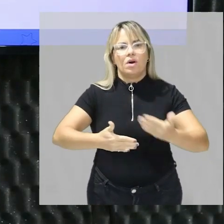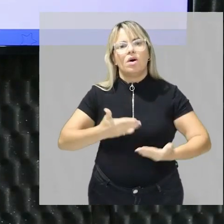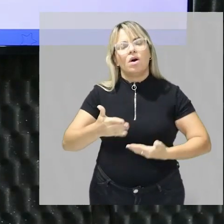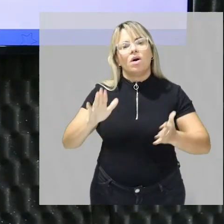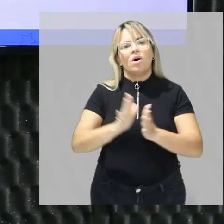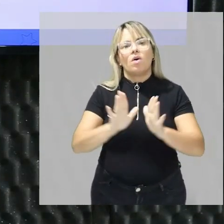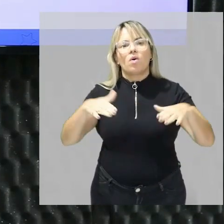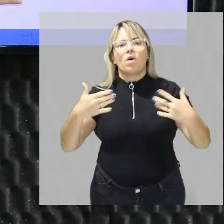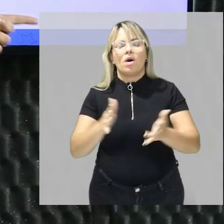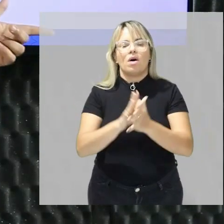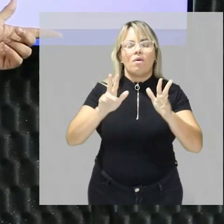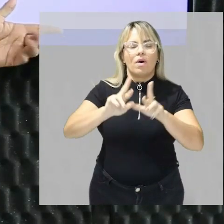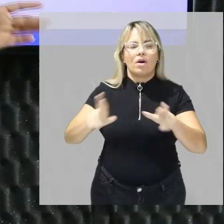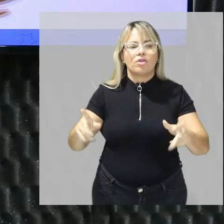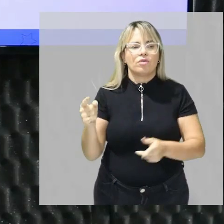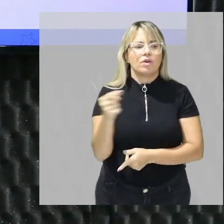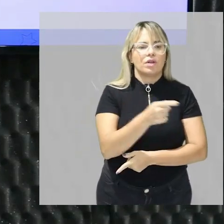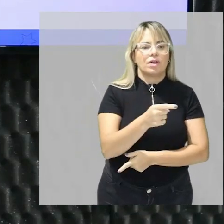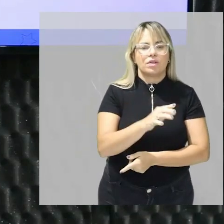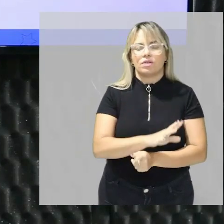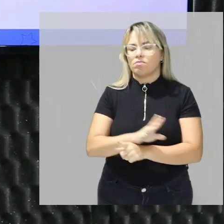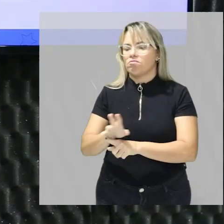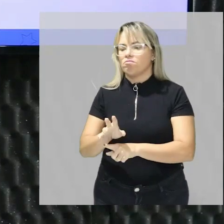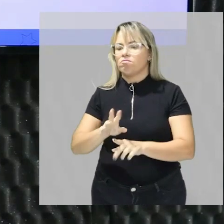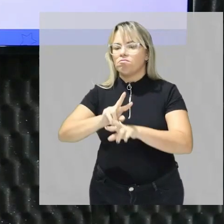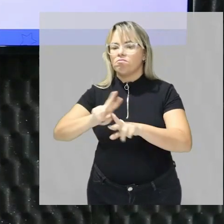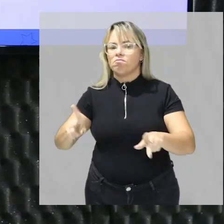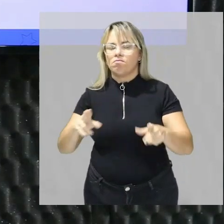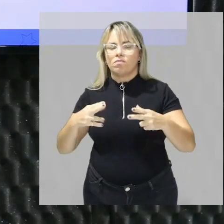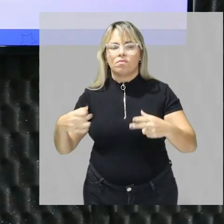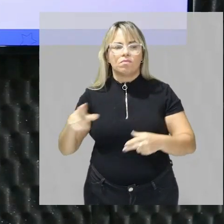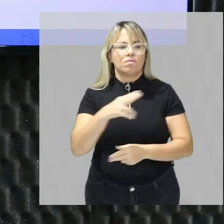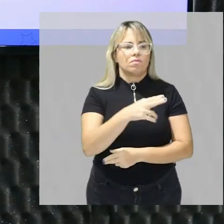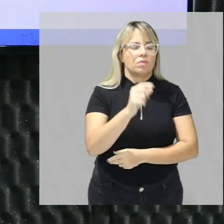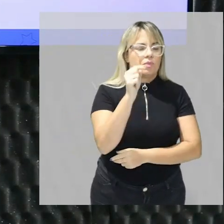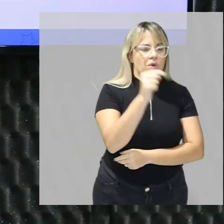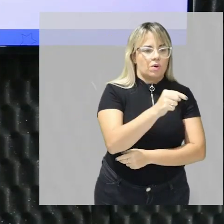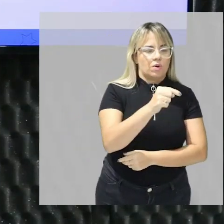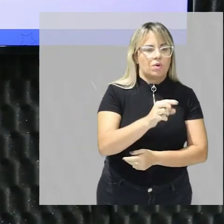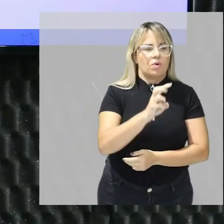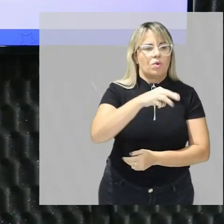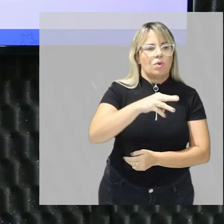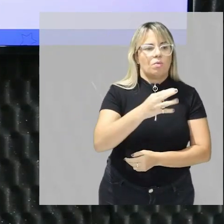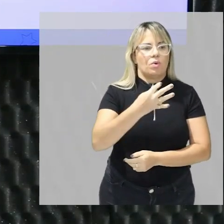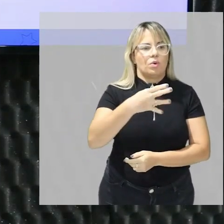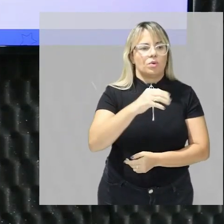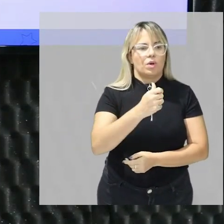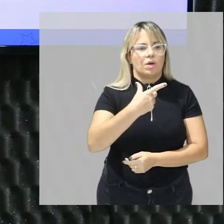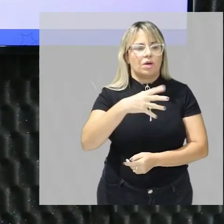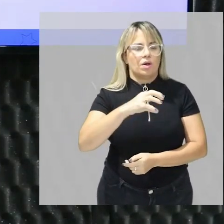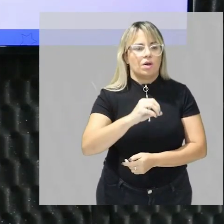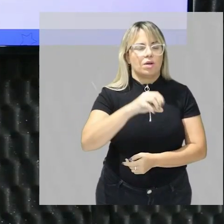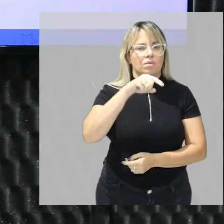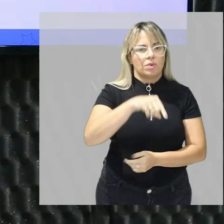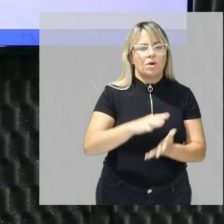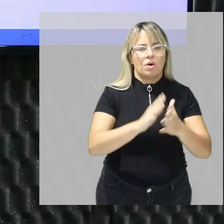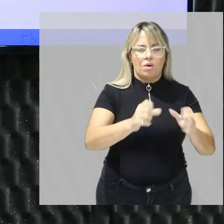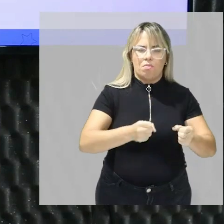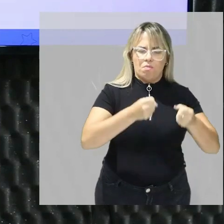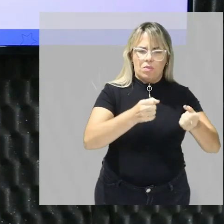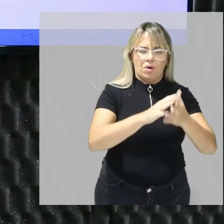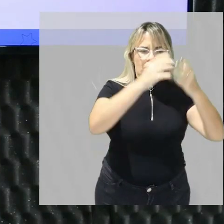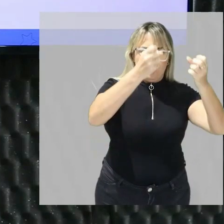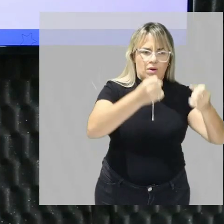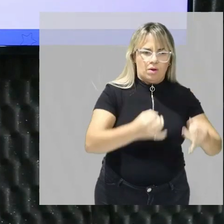entre mutualismo e cooperação? Vamos lá. O mutualismo, pessoal, eu posso dizer, né, que ela é